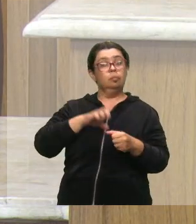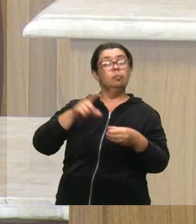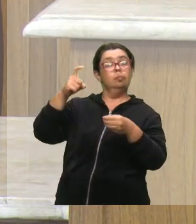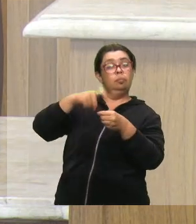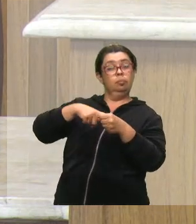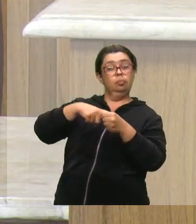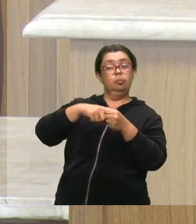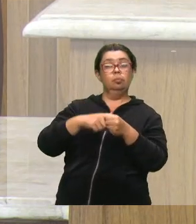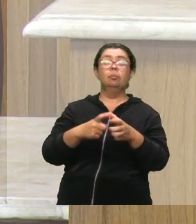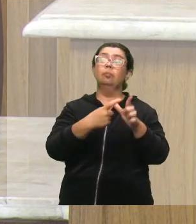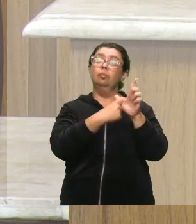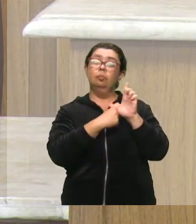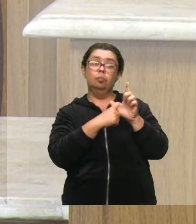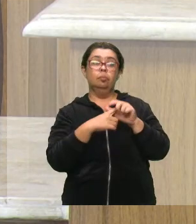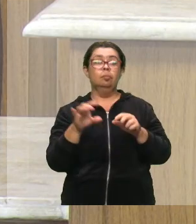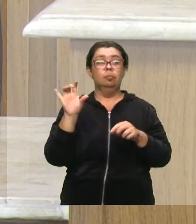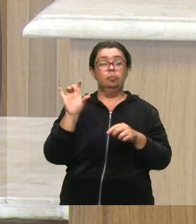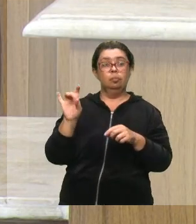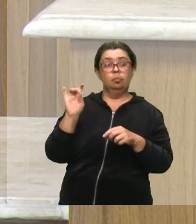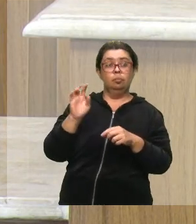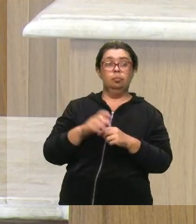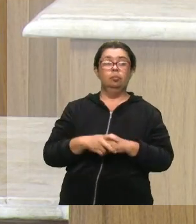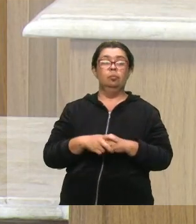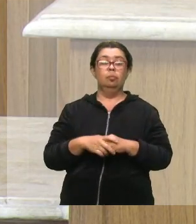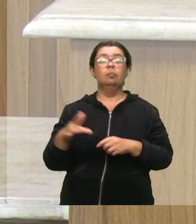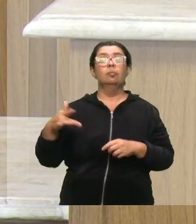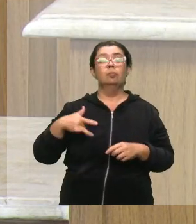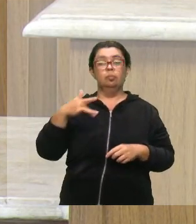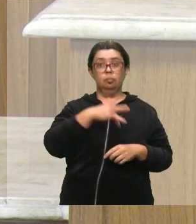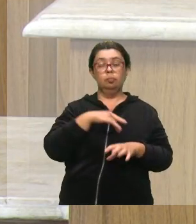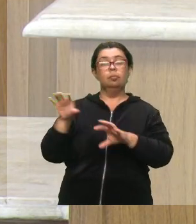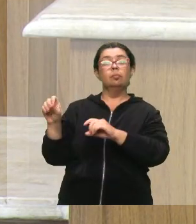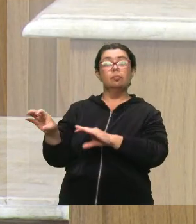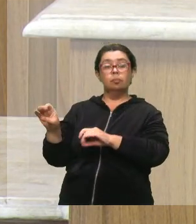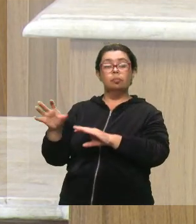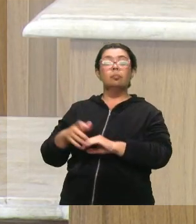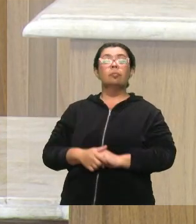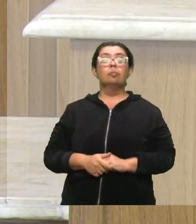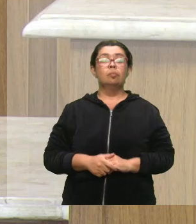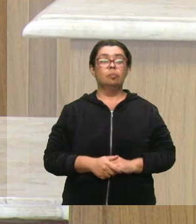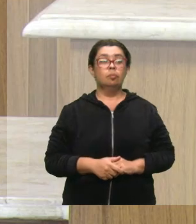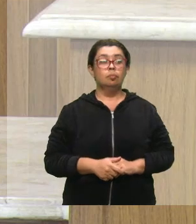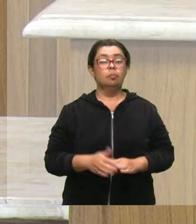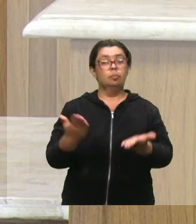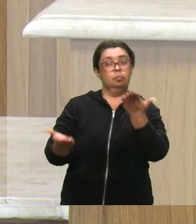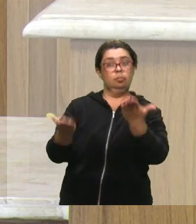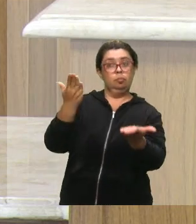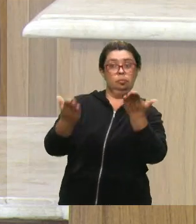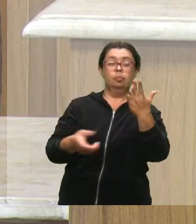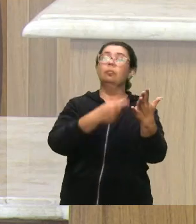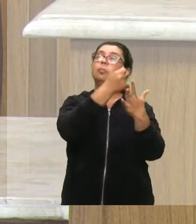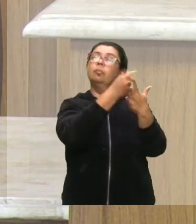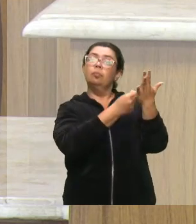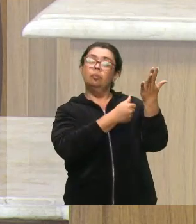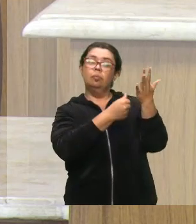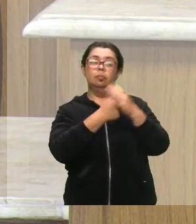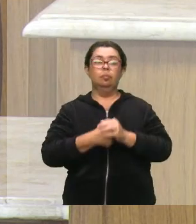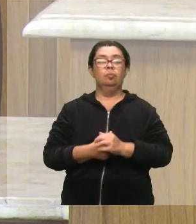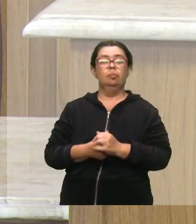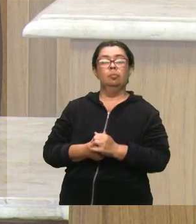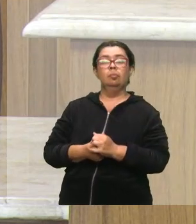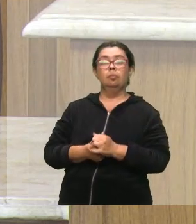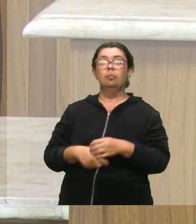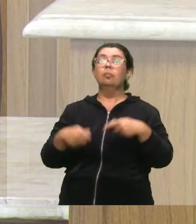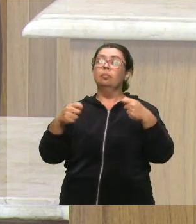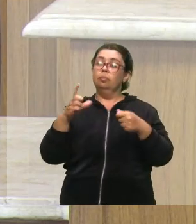alguma despesa, exceto as destinadas à saúde e educação. Equilíbrio orçamentário, receita e despesas devem